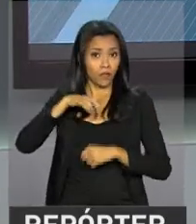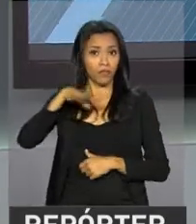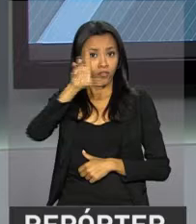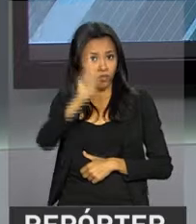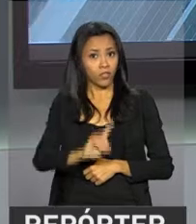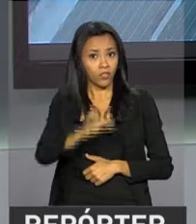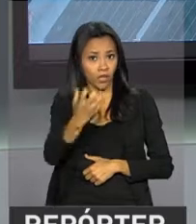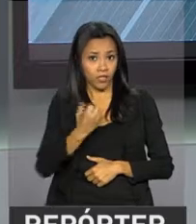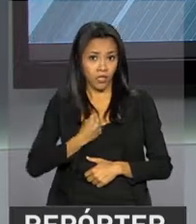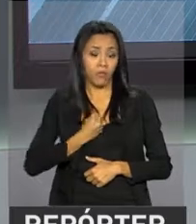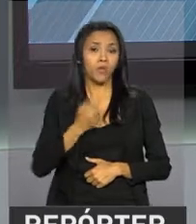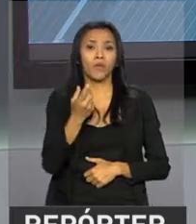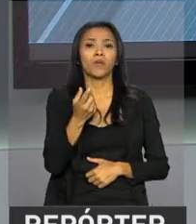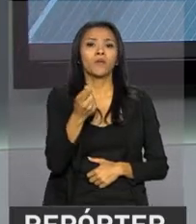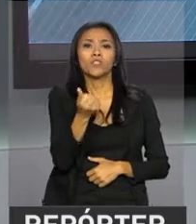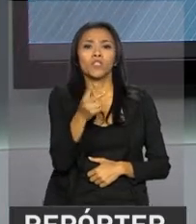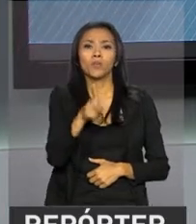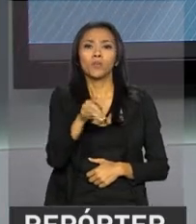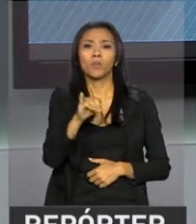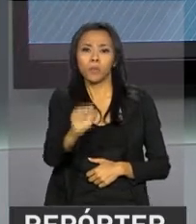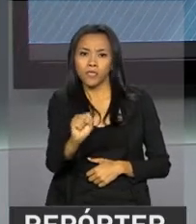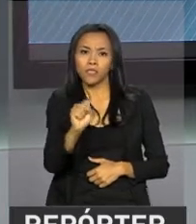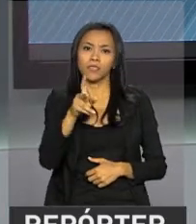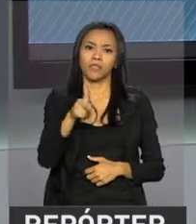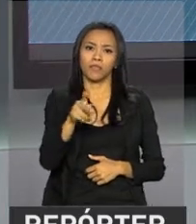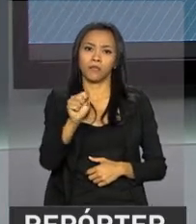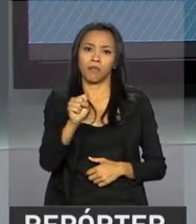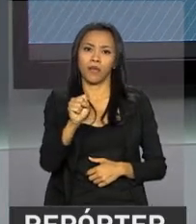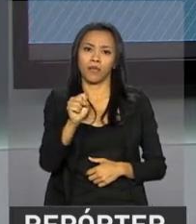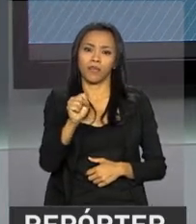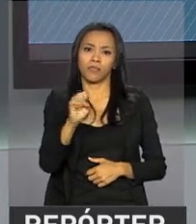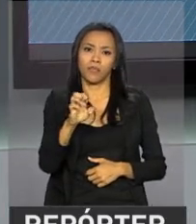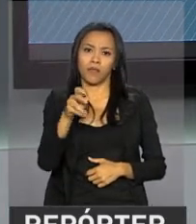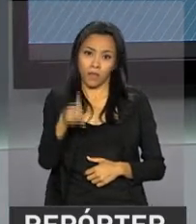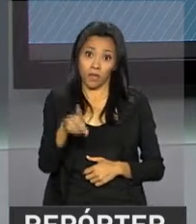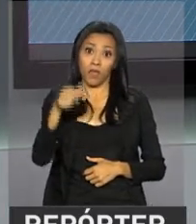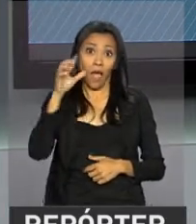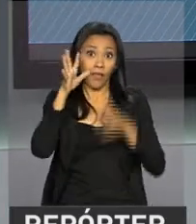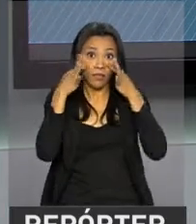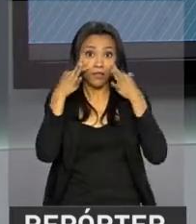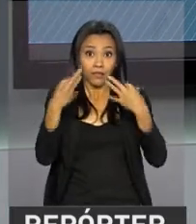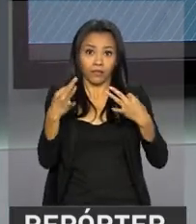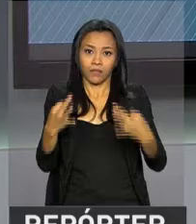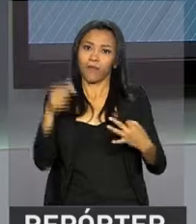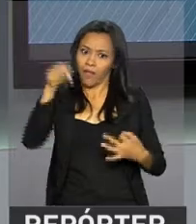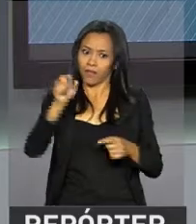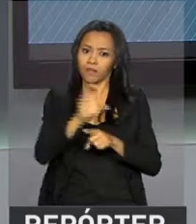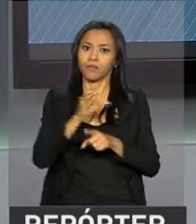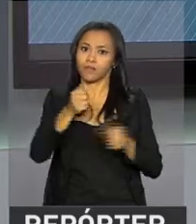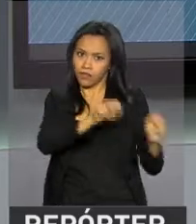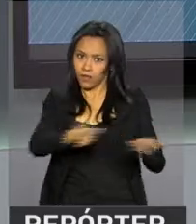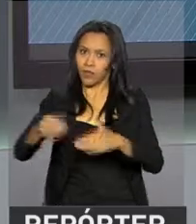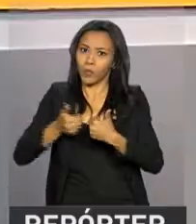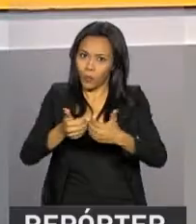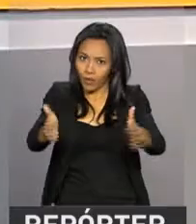de receber os recursos do pis pasep eles devem ficar atento porque começa nesta semana a liberação